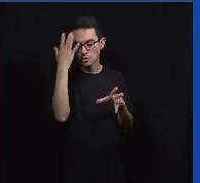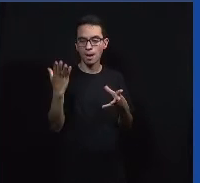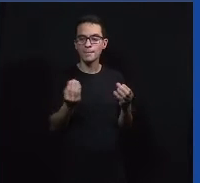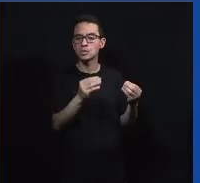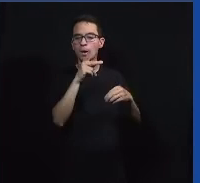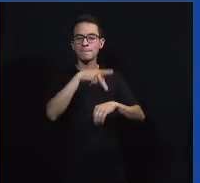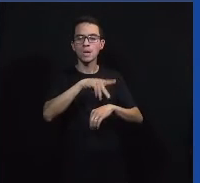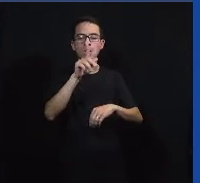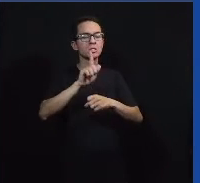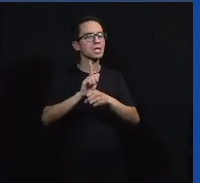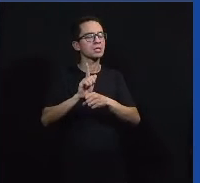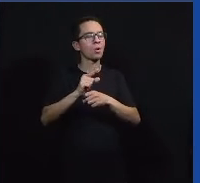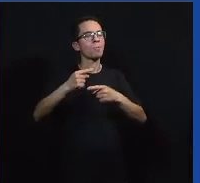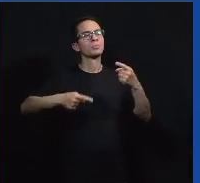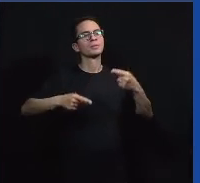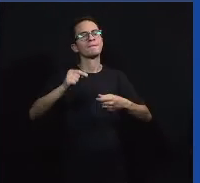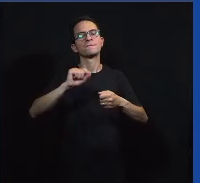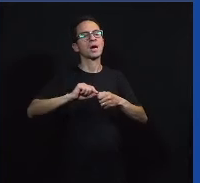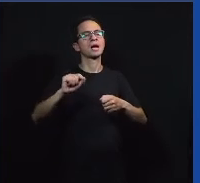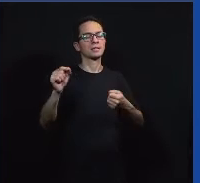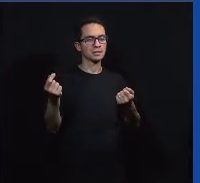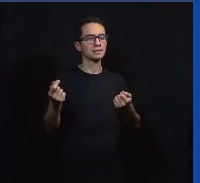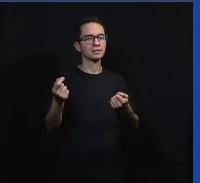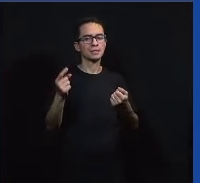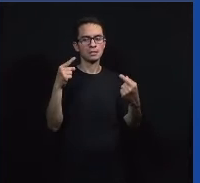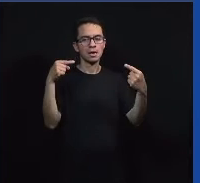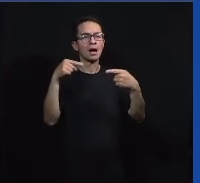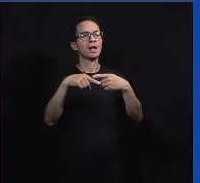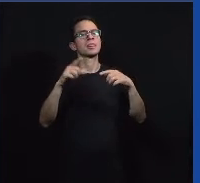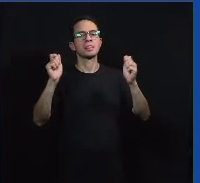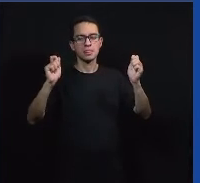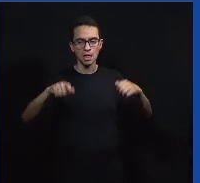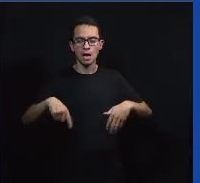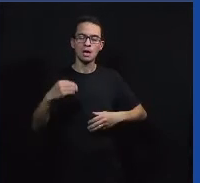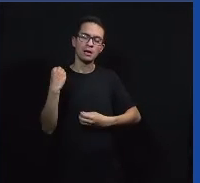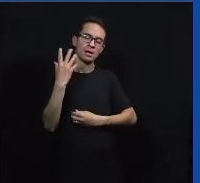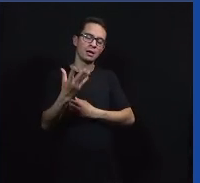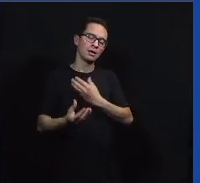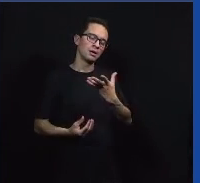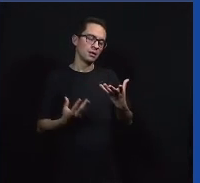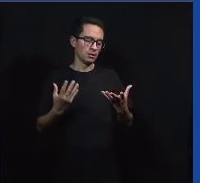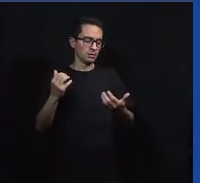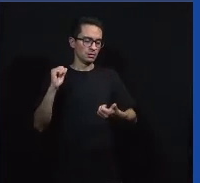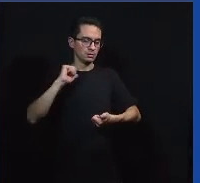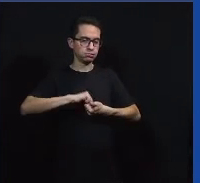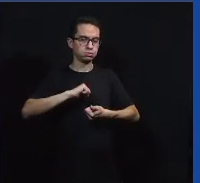pública faz. Então, essa é a lição, que cidadãos podem contribuir com muitíssima qualidade.